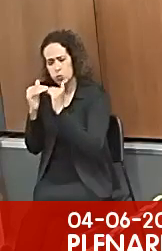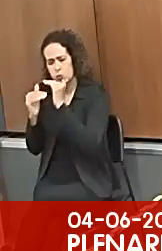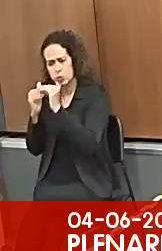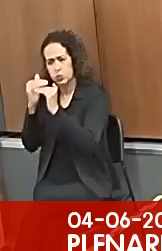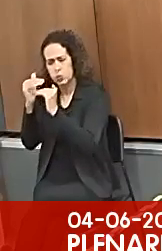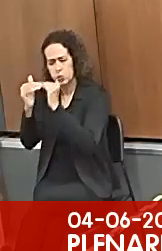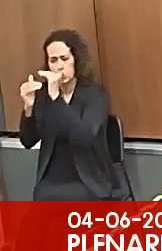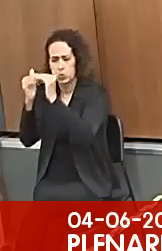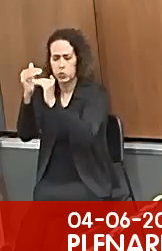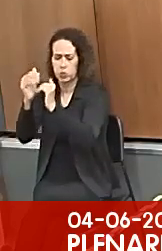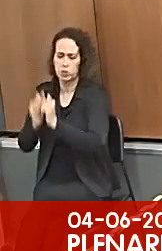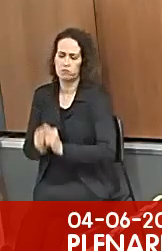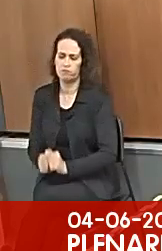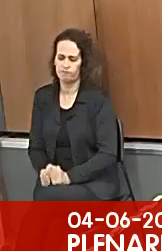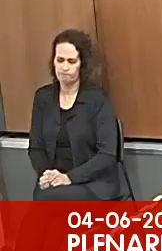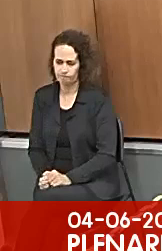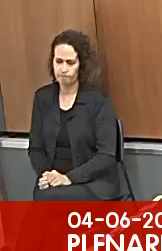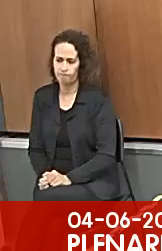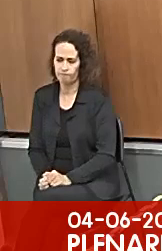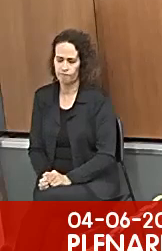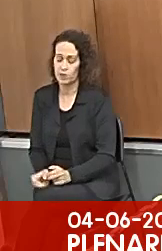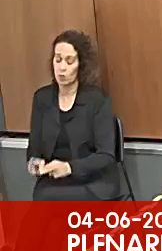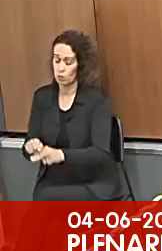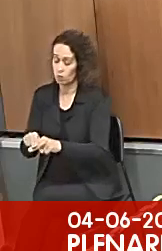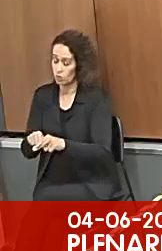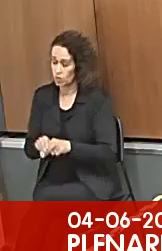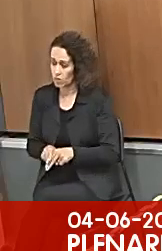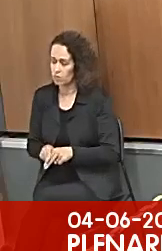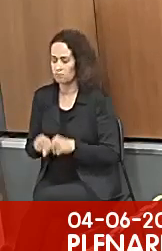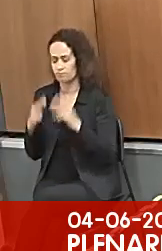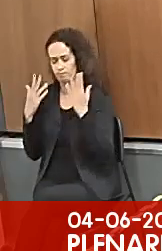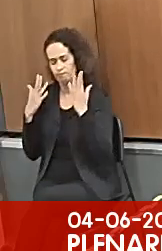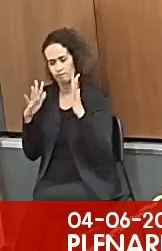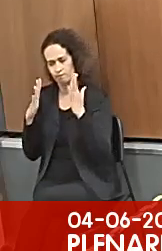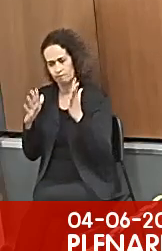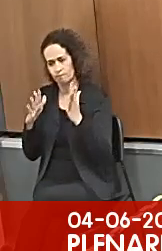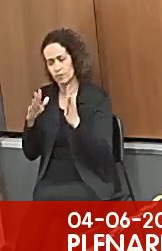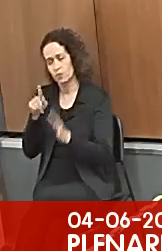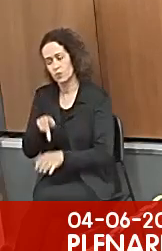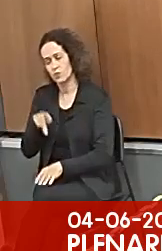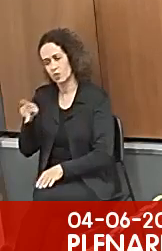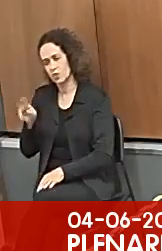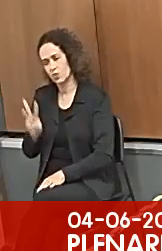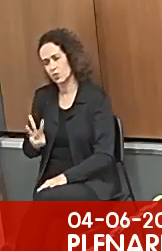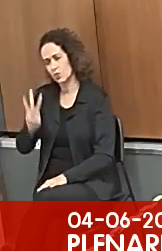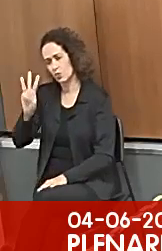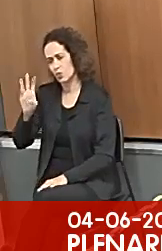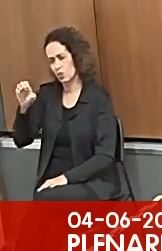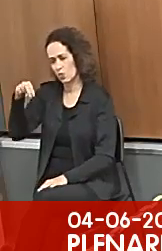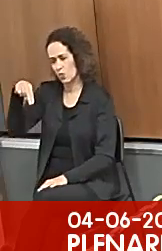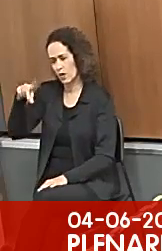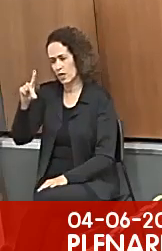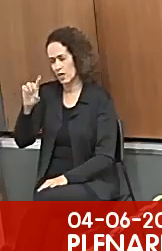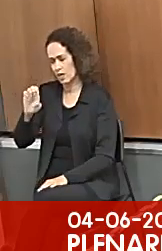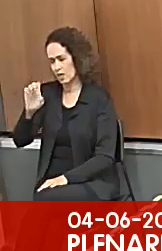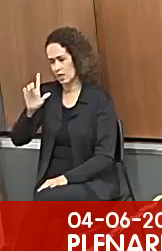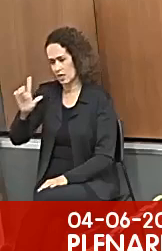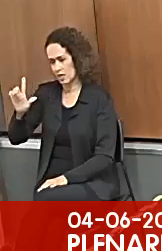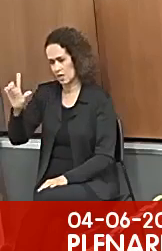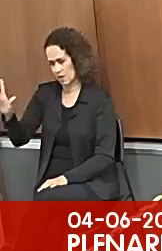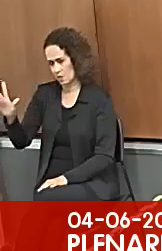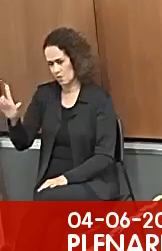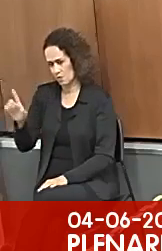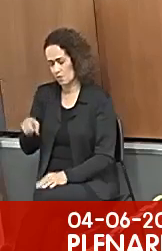conquistas. E por isso eu quero parabenizar o professor Wendel por essa iniciativa